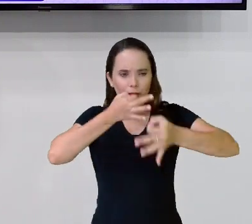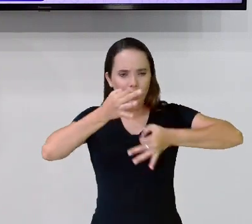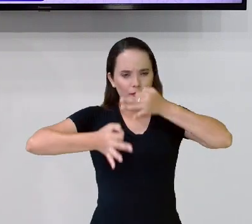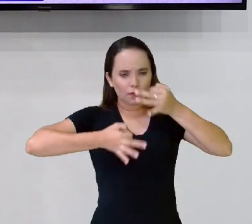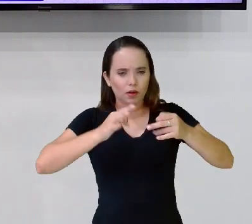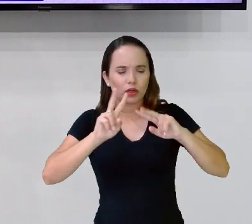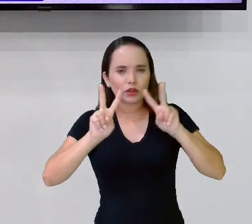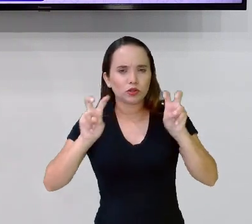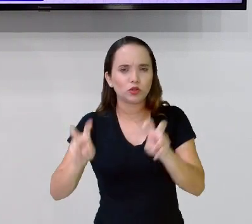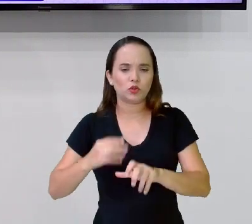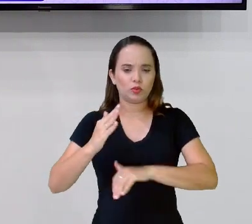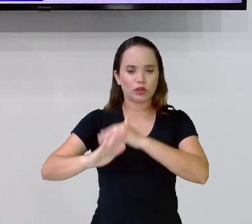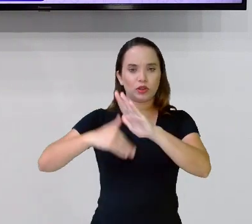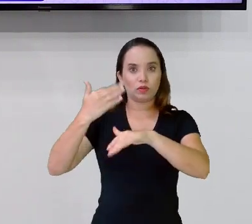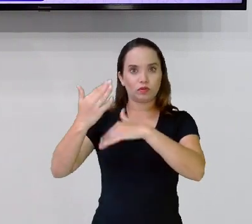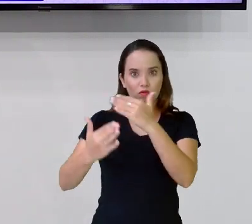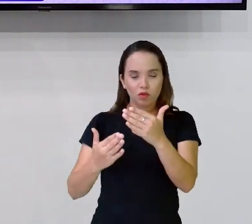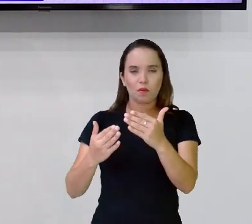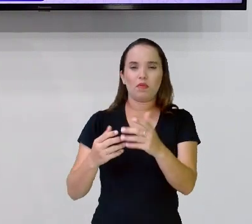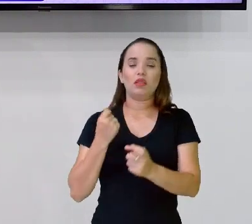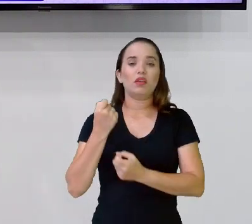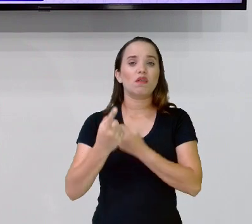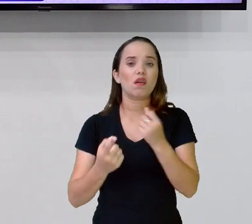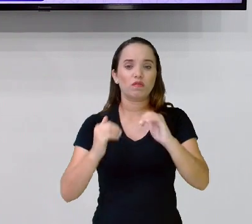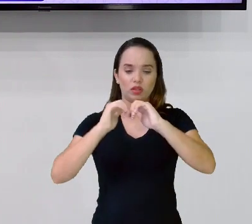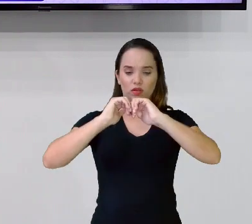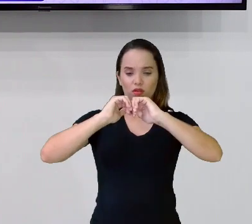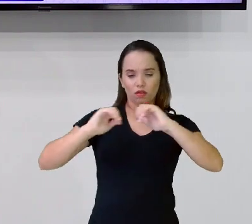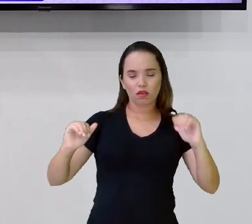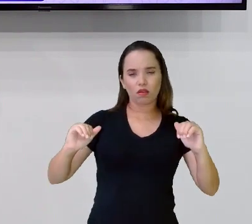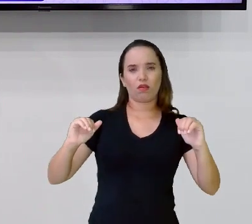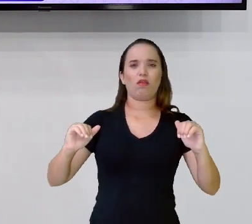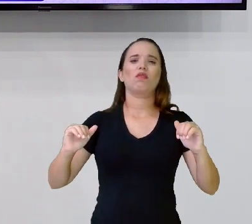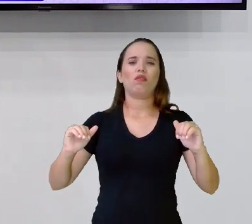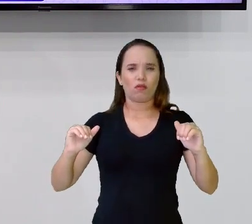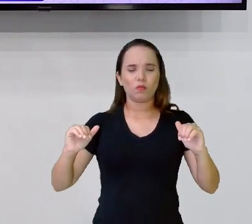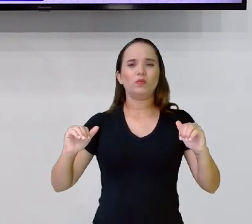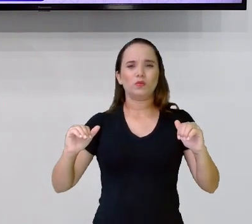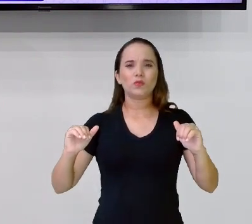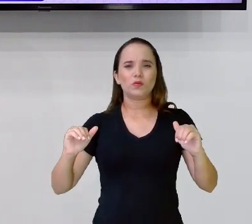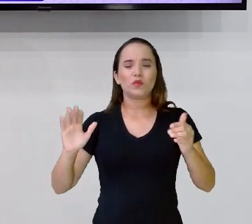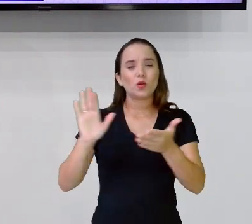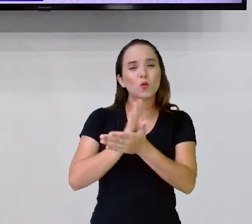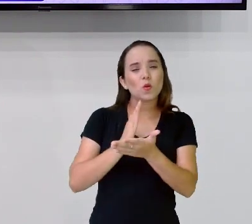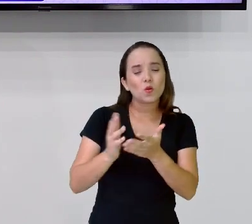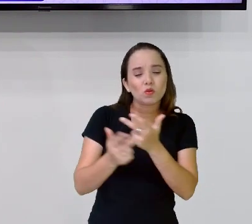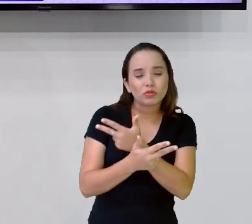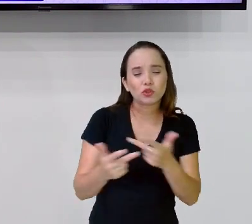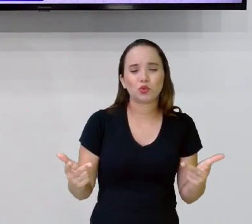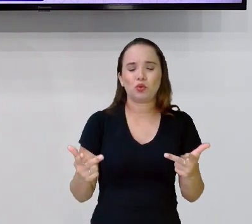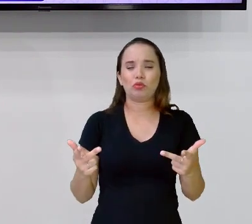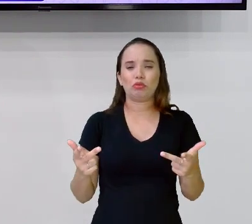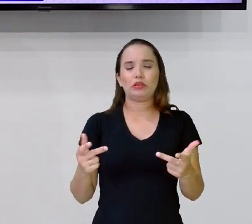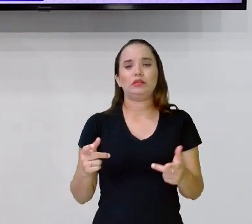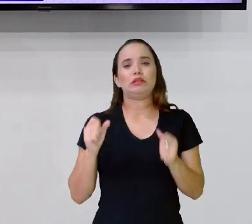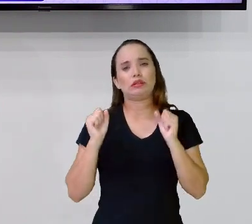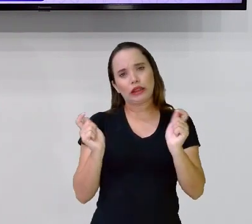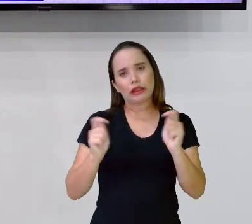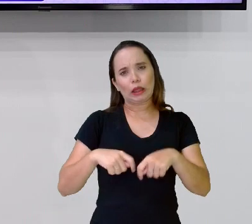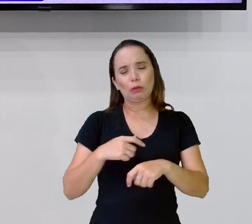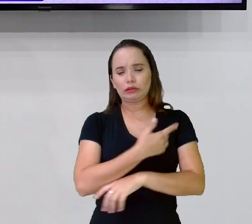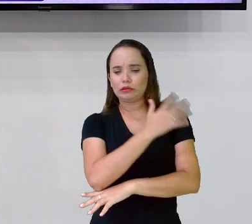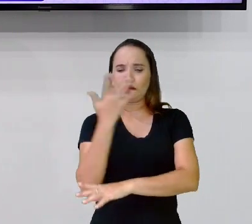esse desenvolvimento que às vezes nos afasta de nos envolver com algumas causas, né? Sejam elas